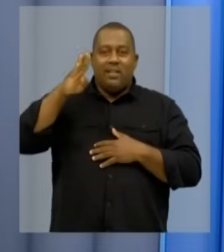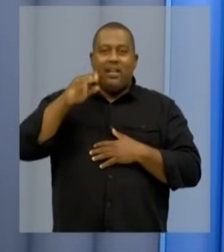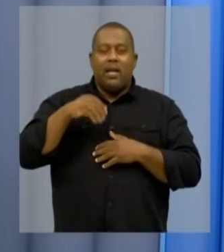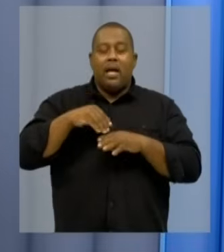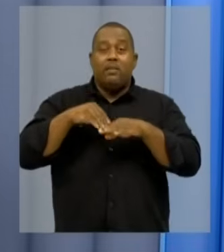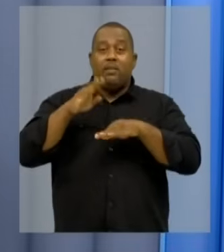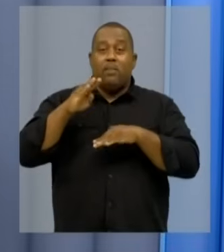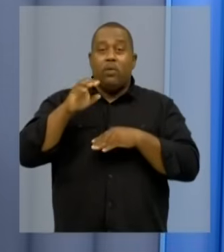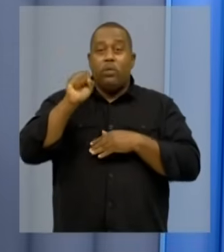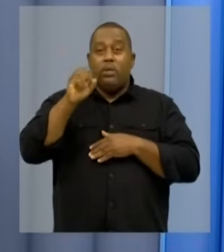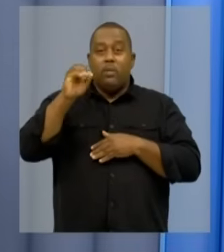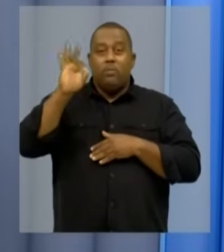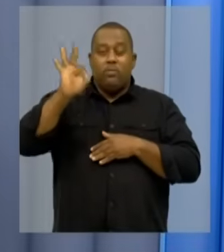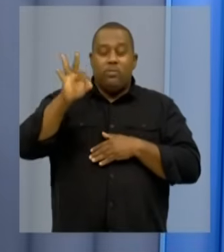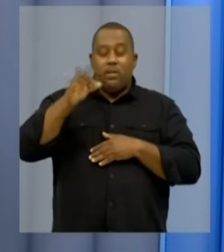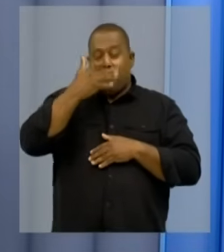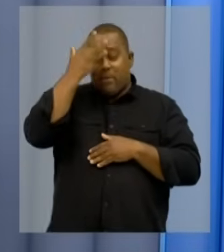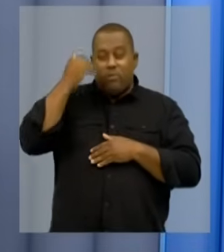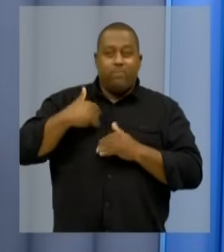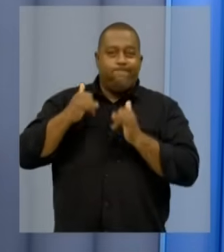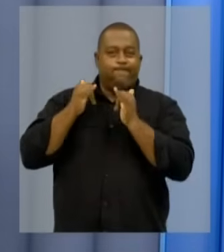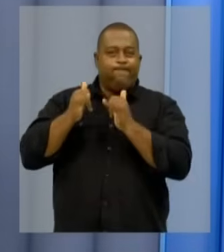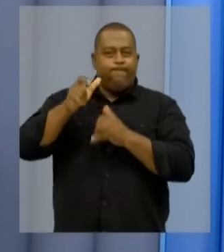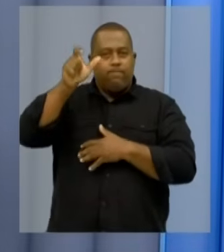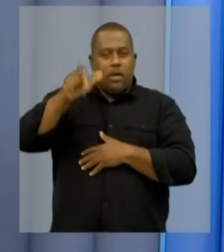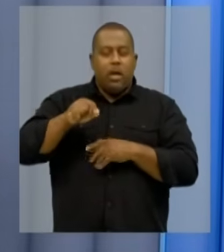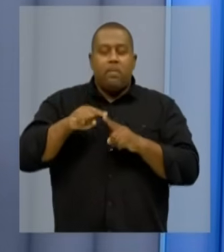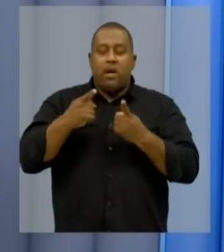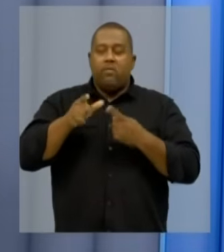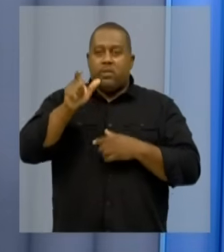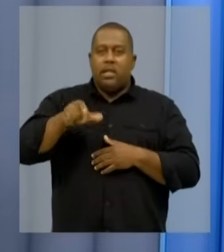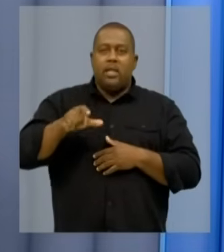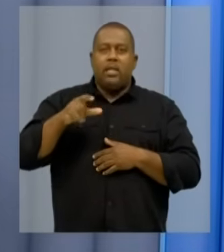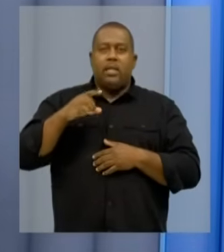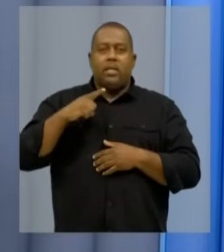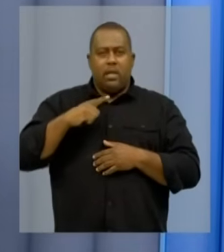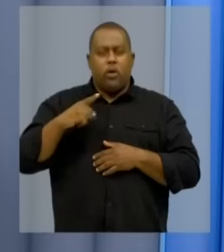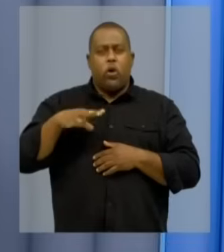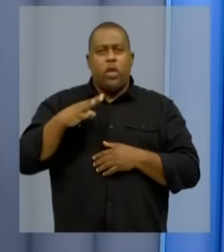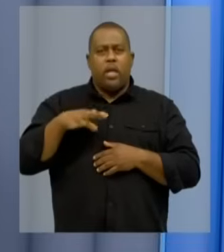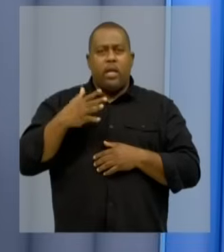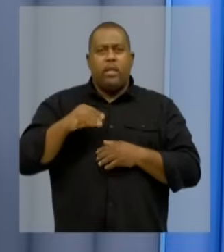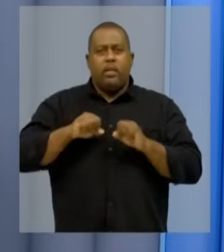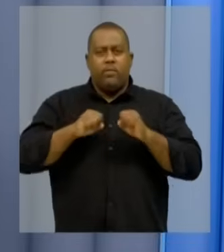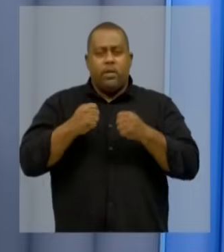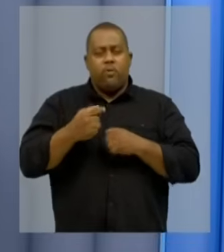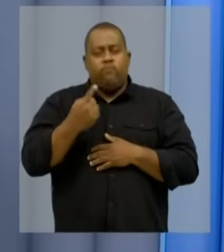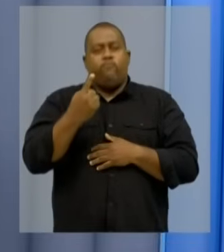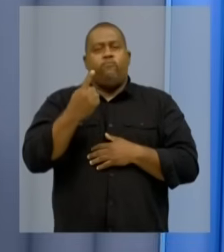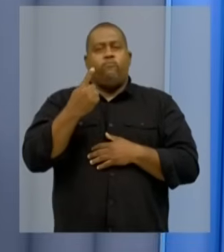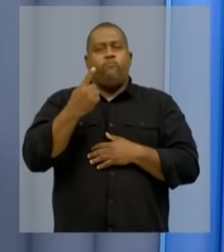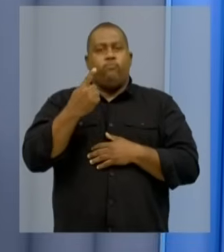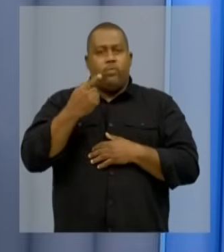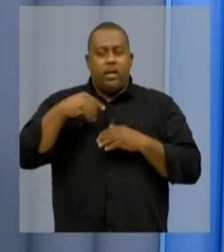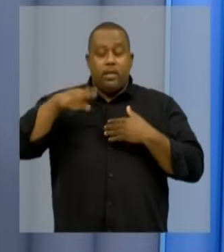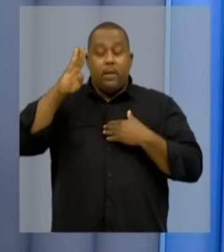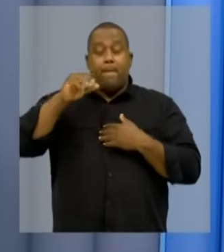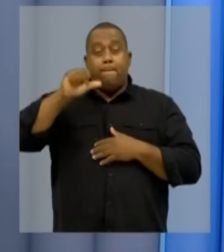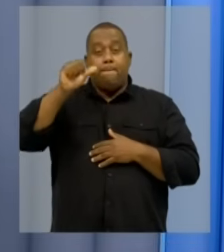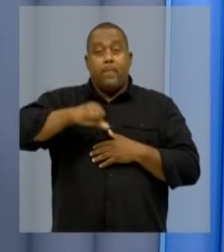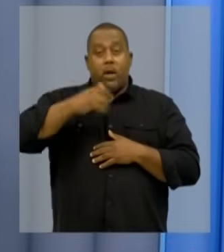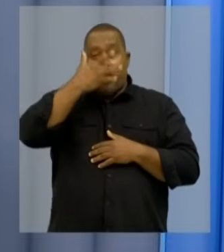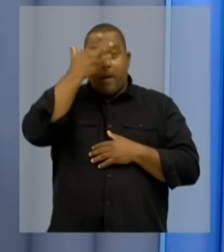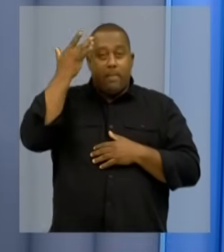80% de rejeição. Bom, mas pelo menos o senhor tem coragem de defender um candidato. Pior é quando a